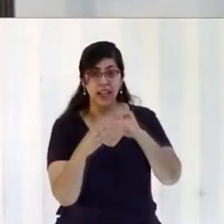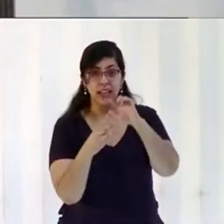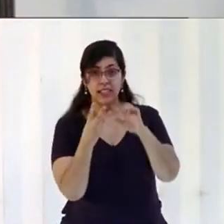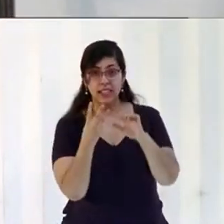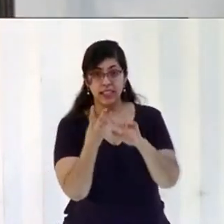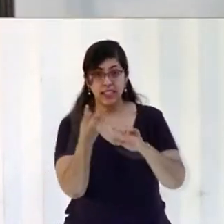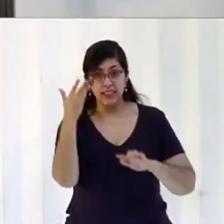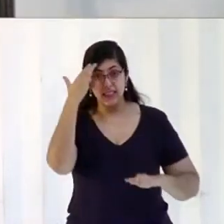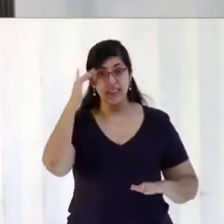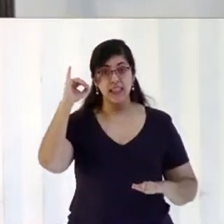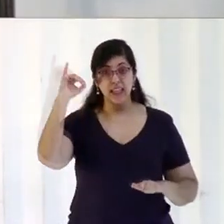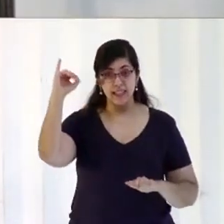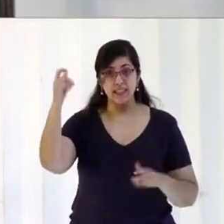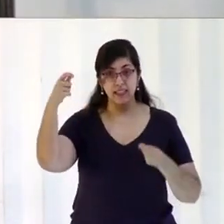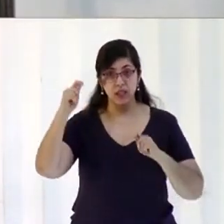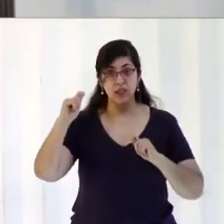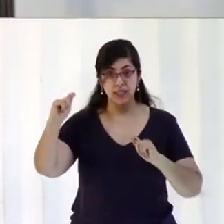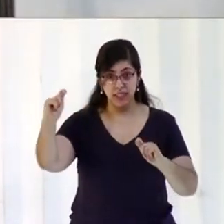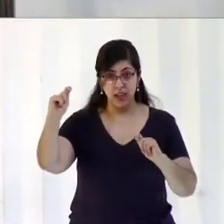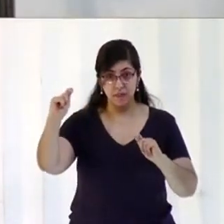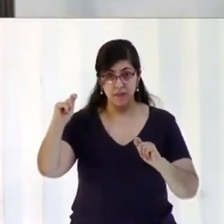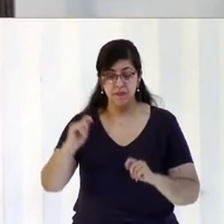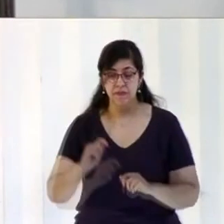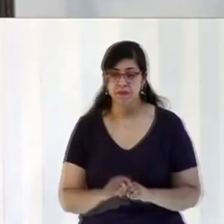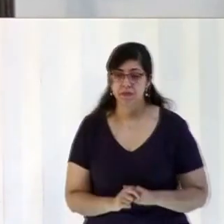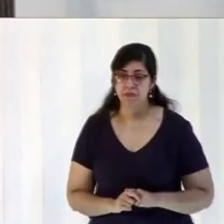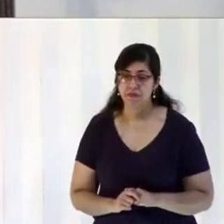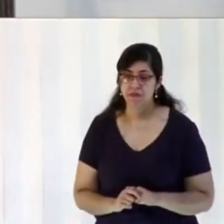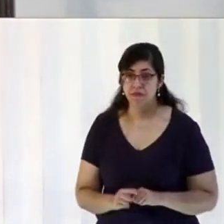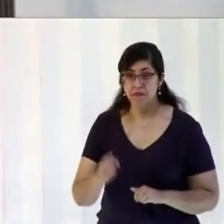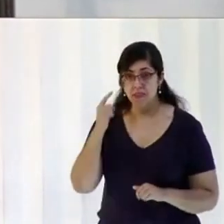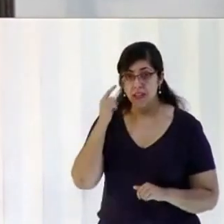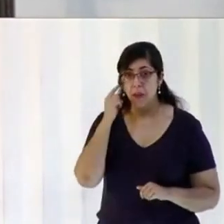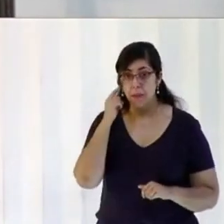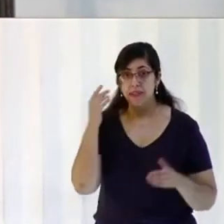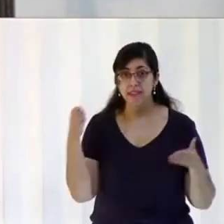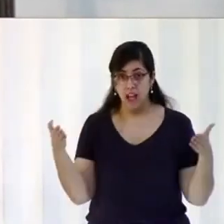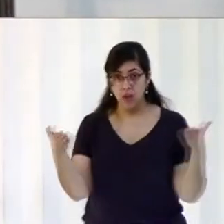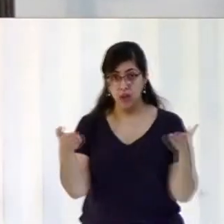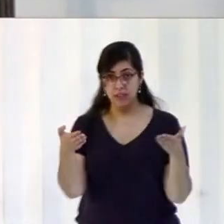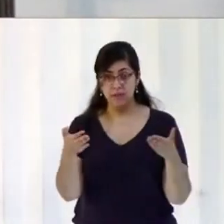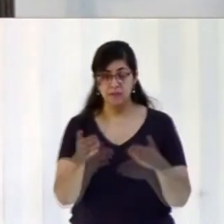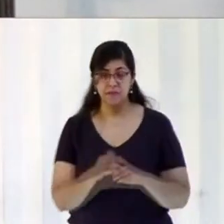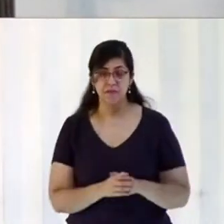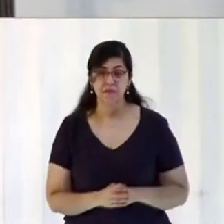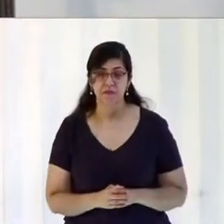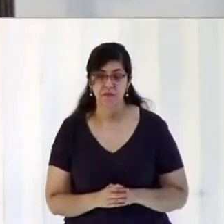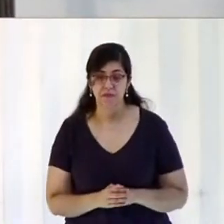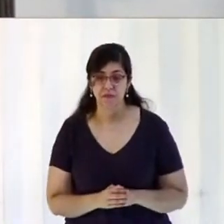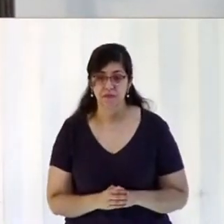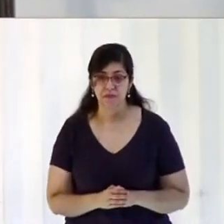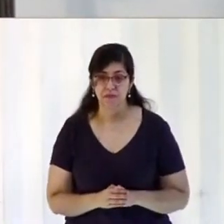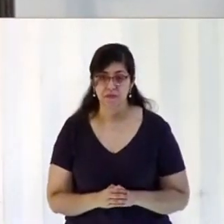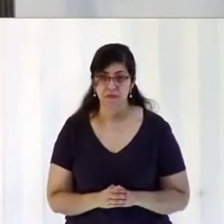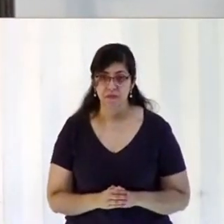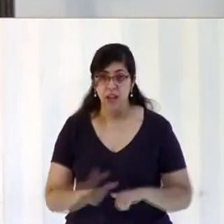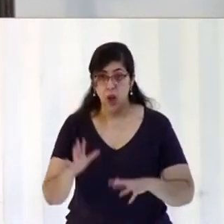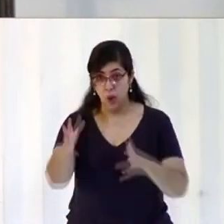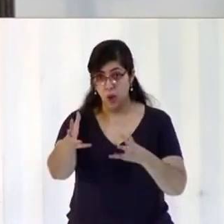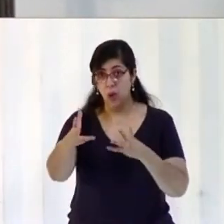nos trazer, ou a partir destas 3 ideias nós podemos pensar nesse texto. Há na verdade um